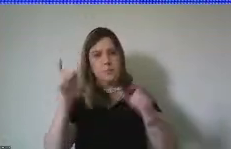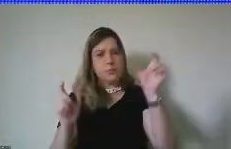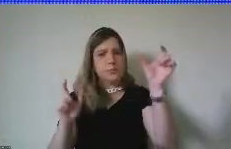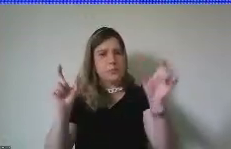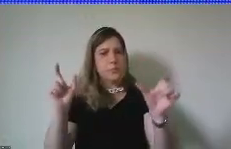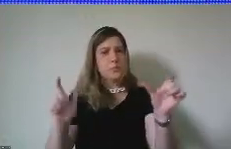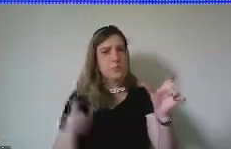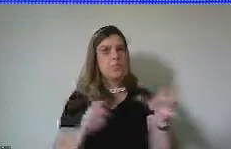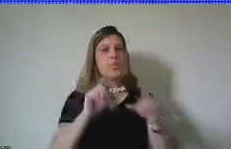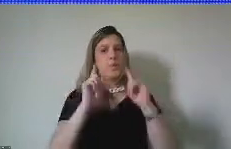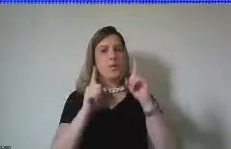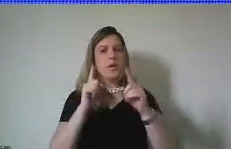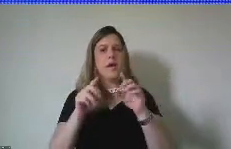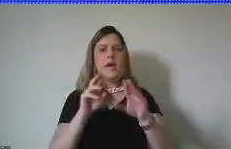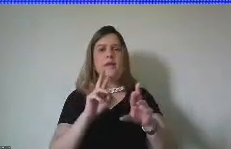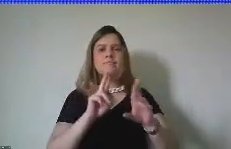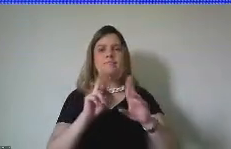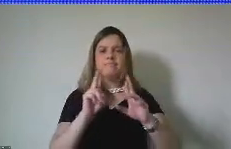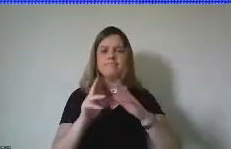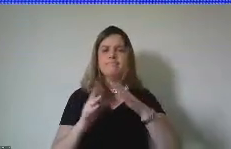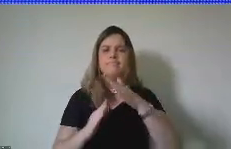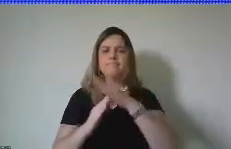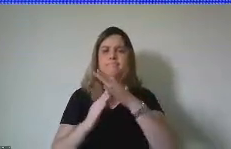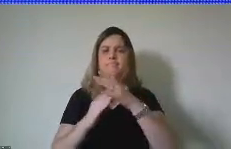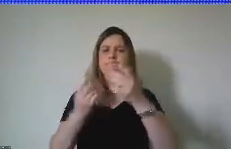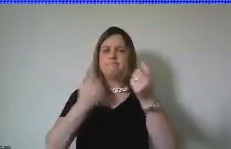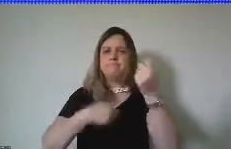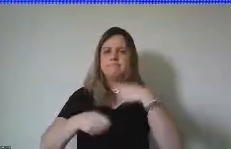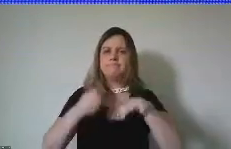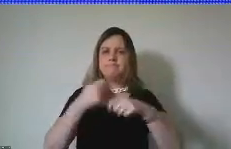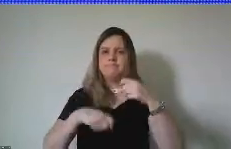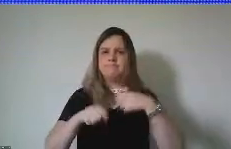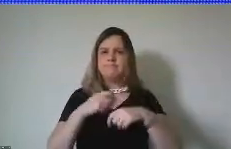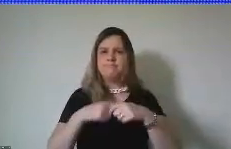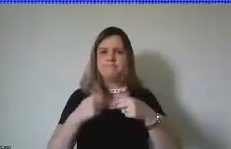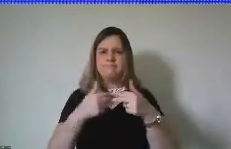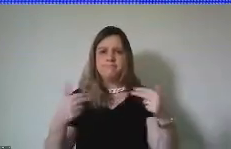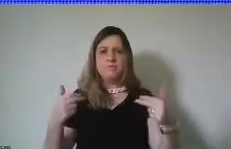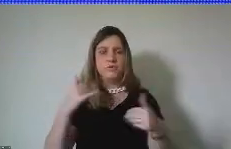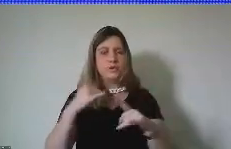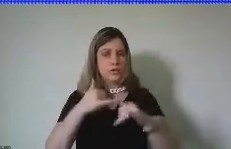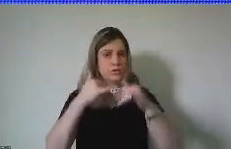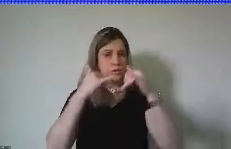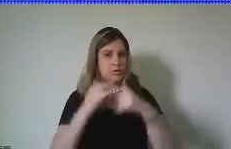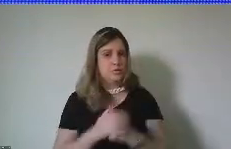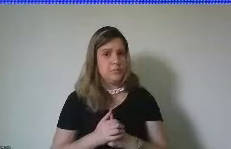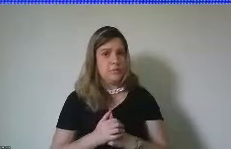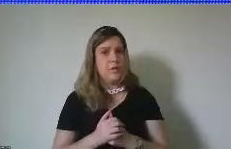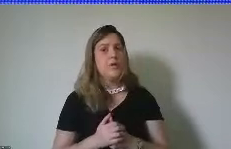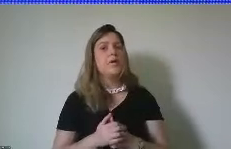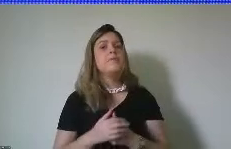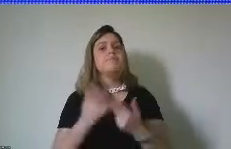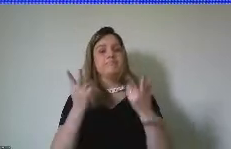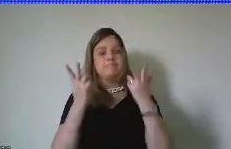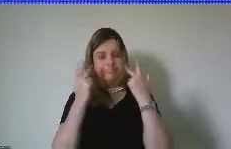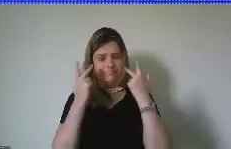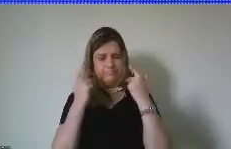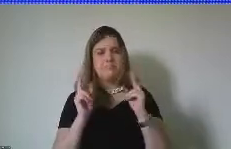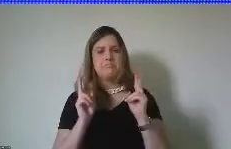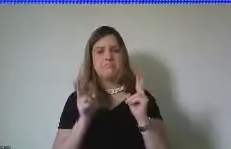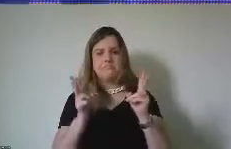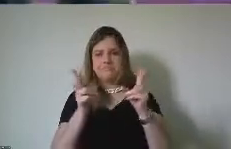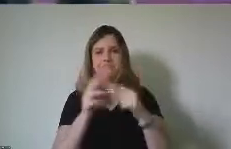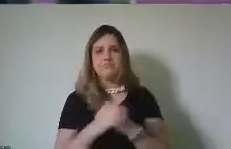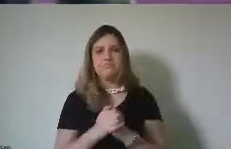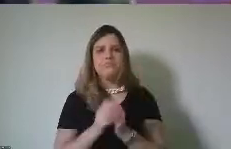regulação economia e modelagem da indústria de energia e ele globalmente reconhecido por isso por favor